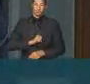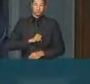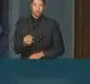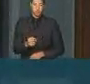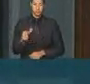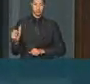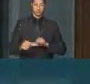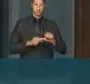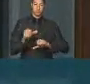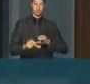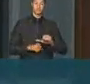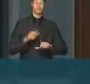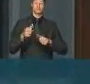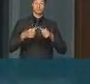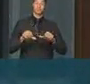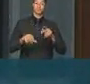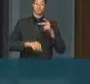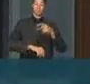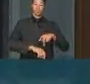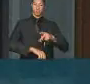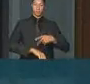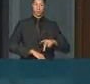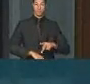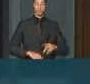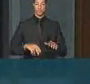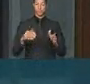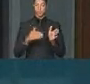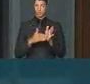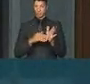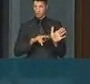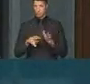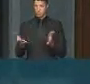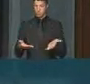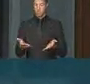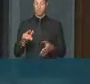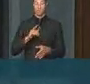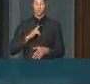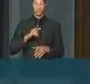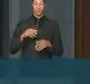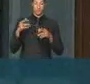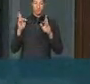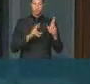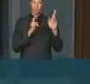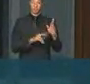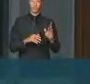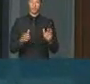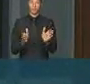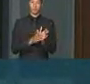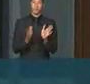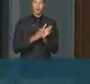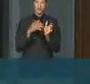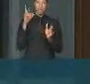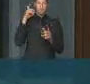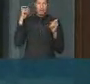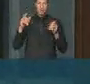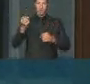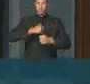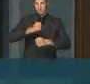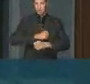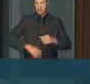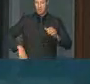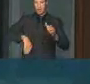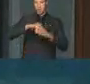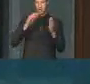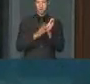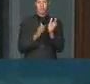das mudanças que estão nesse país esse final de semana teve um protesto de panelas não as